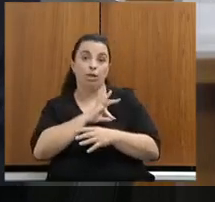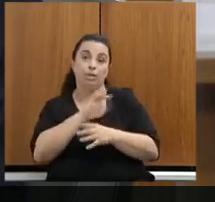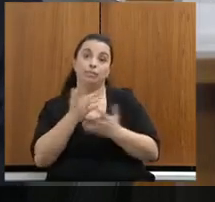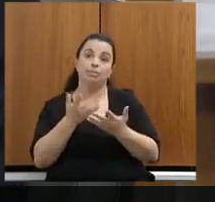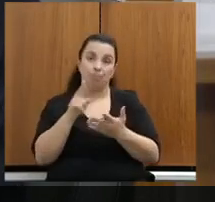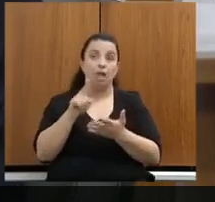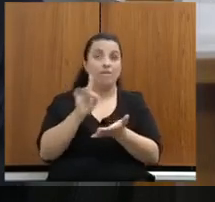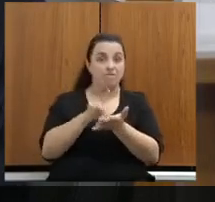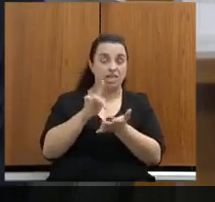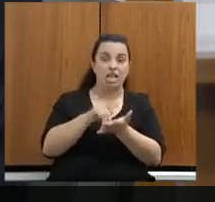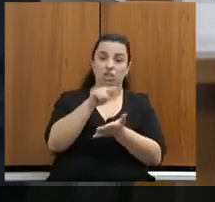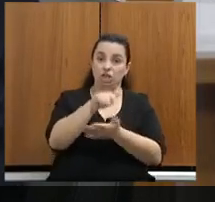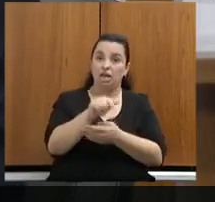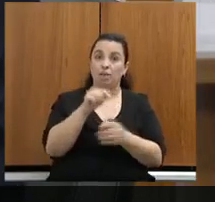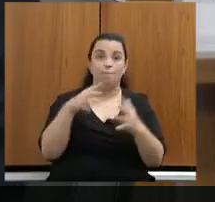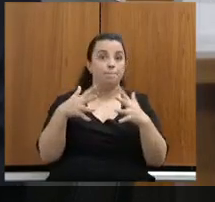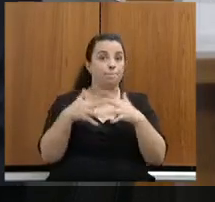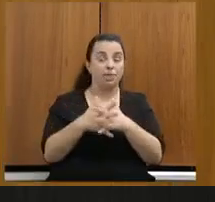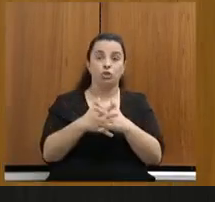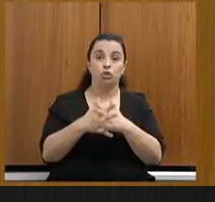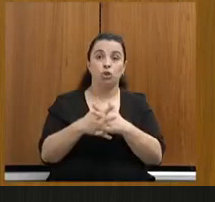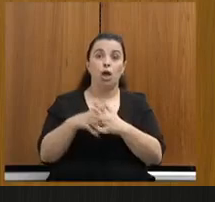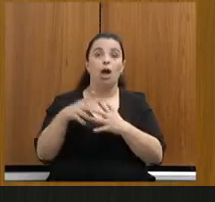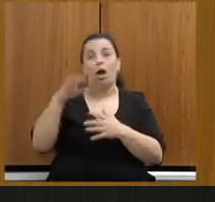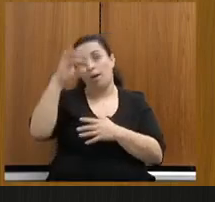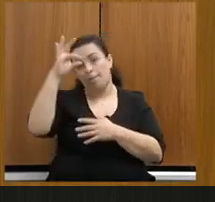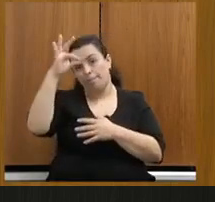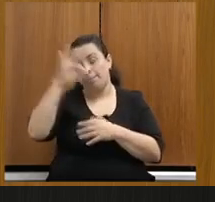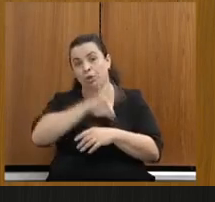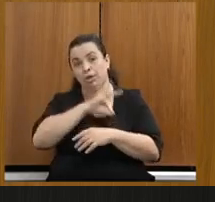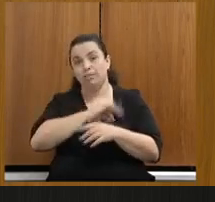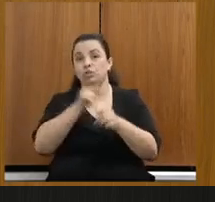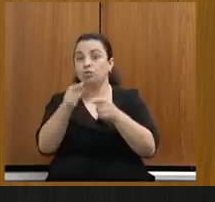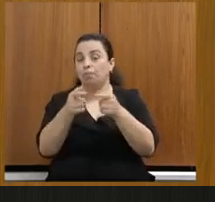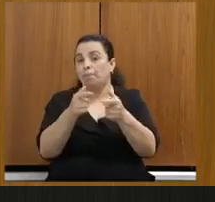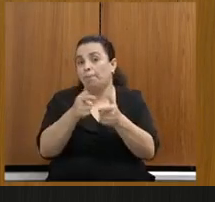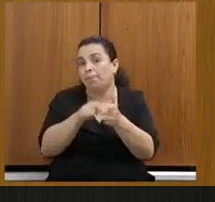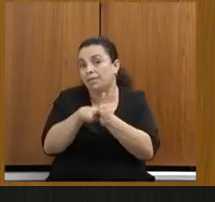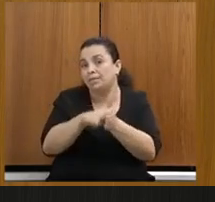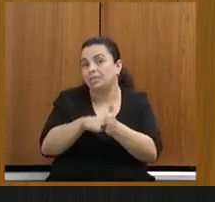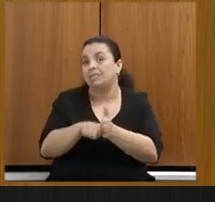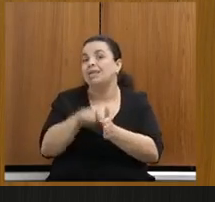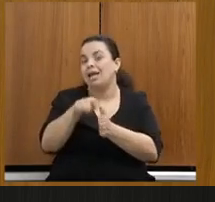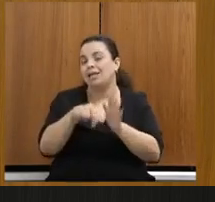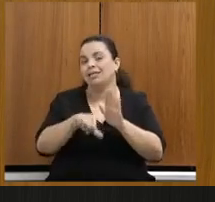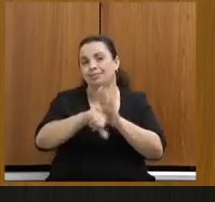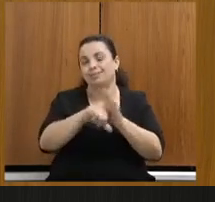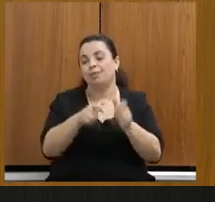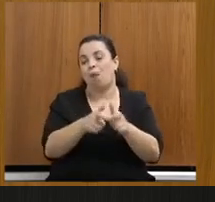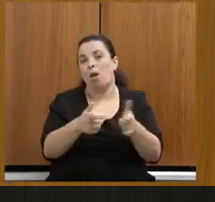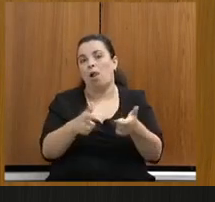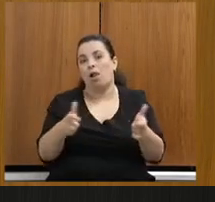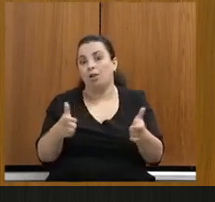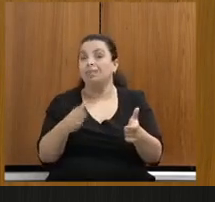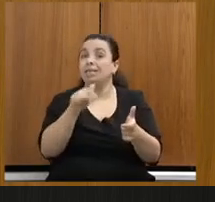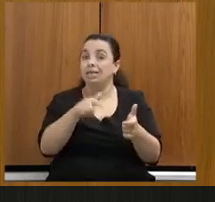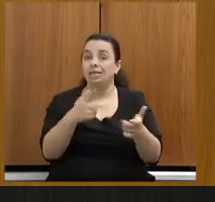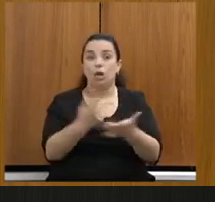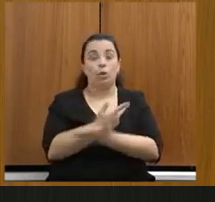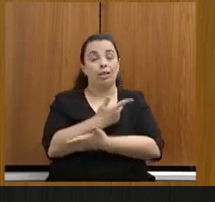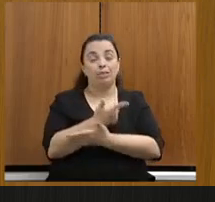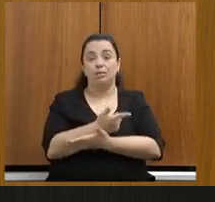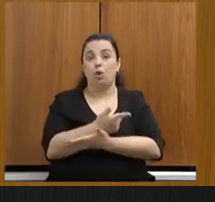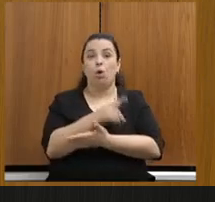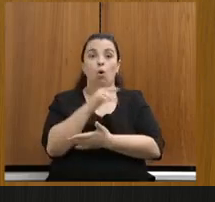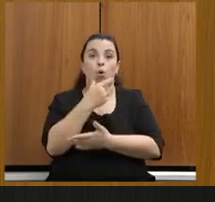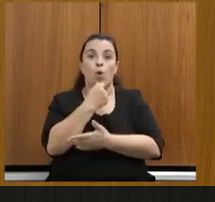e isso fez com que um comando tendo sido criado em 79/83 com essa proibição do Brizola ele crescesse assustadoramente o rio